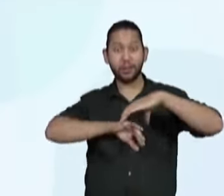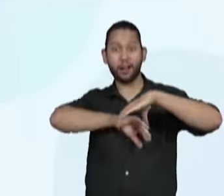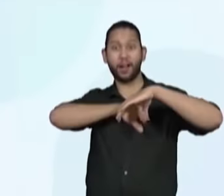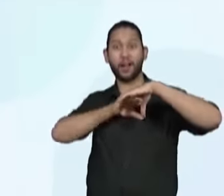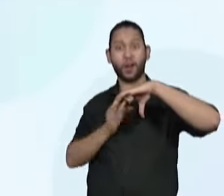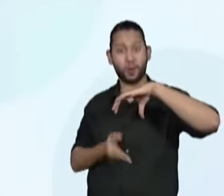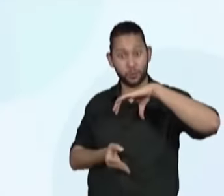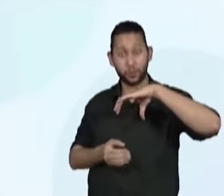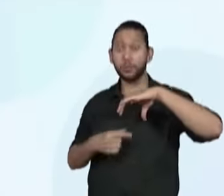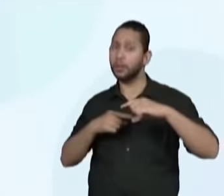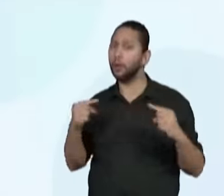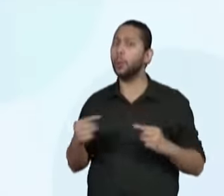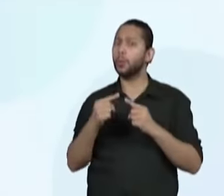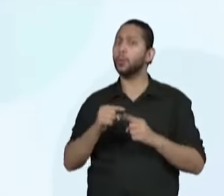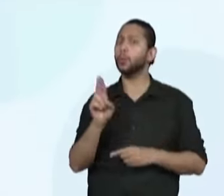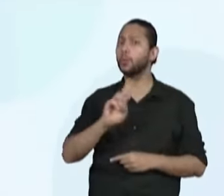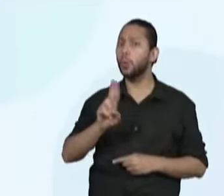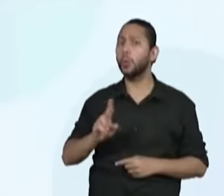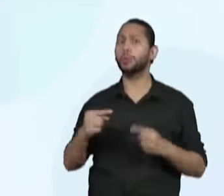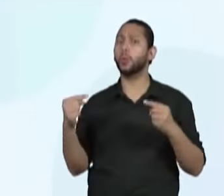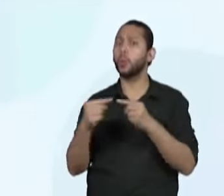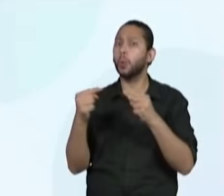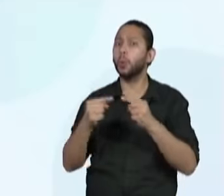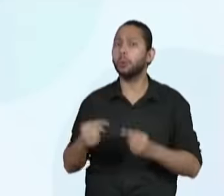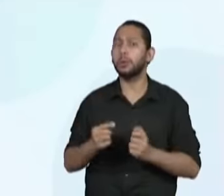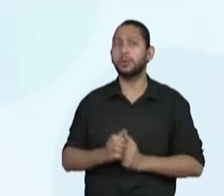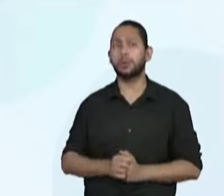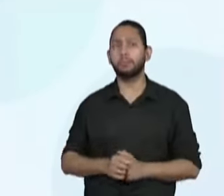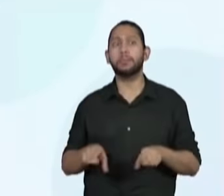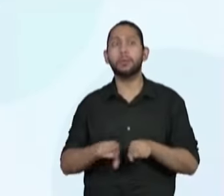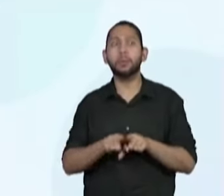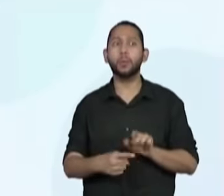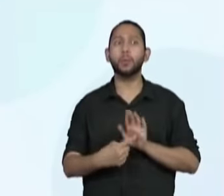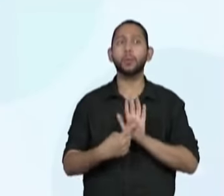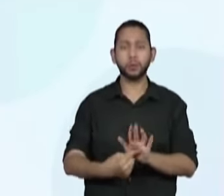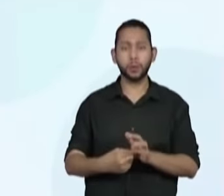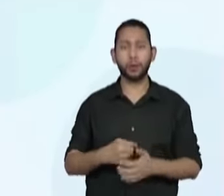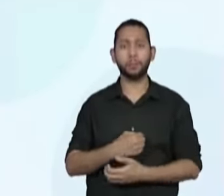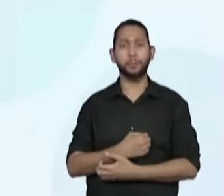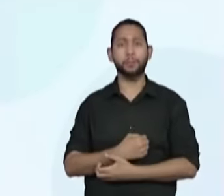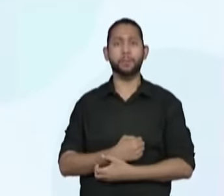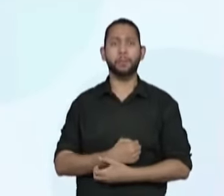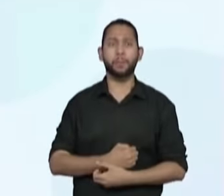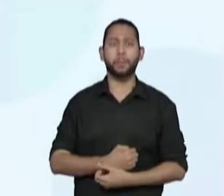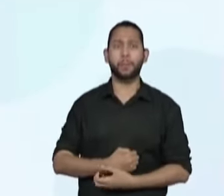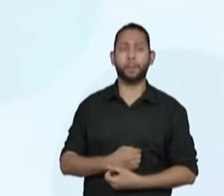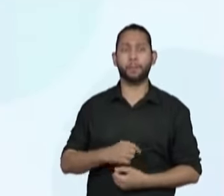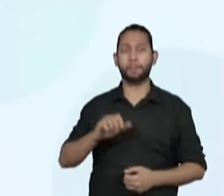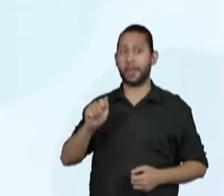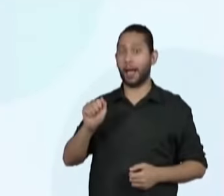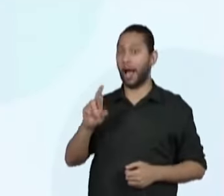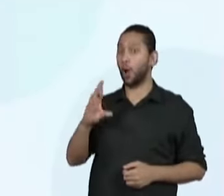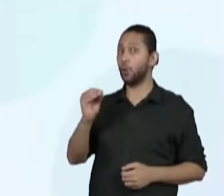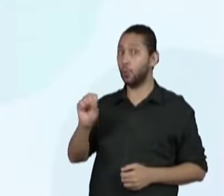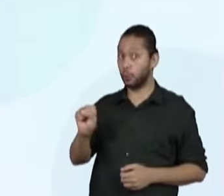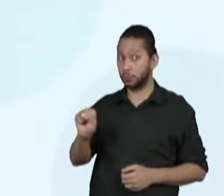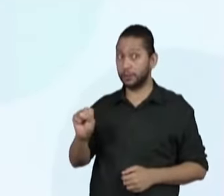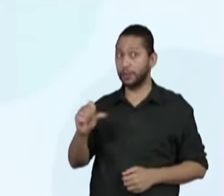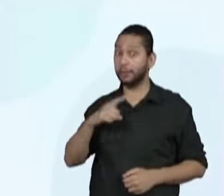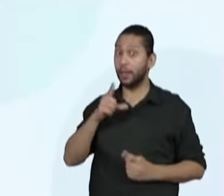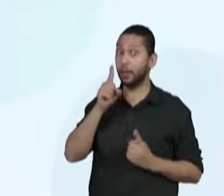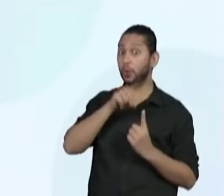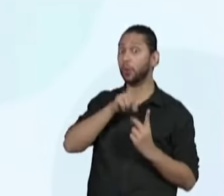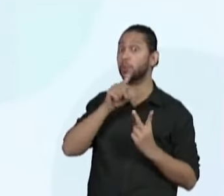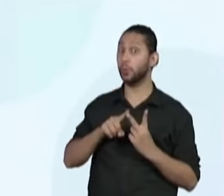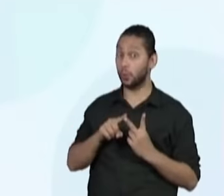as terminologias e classificações. Vamos falar também sobre os arcos,